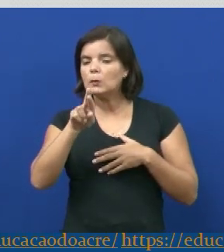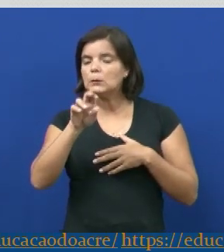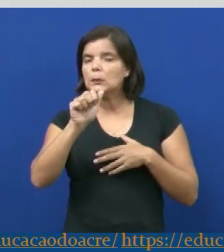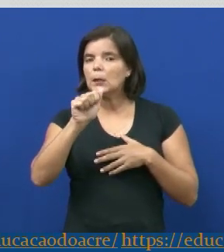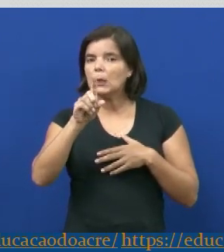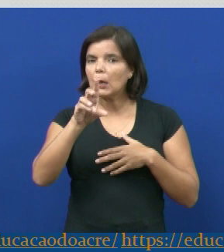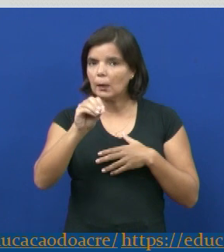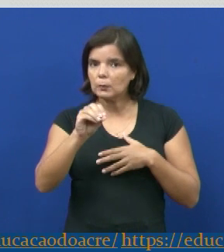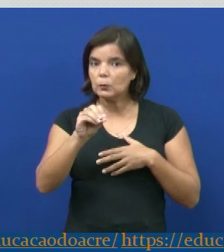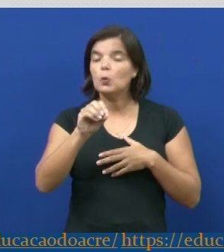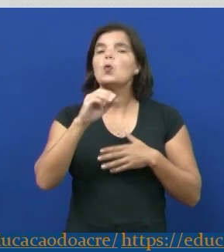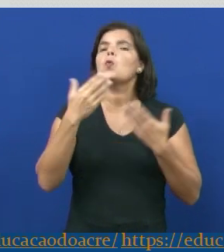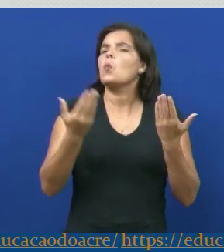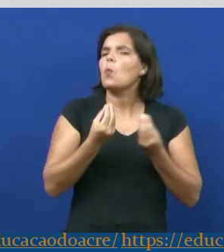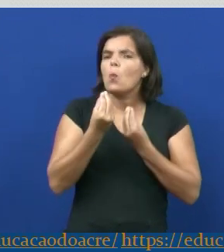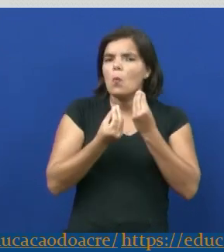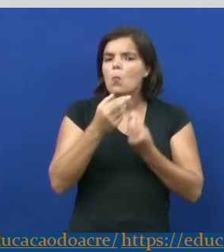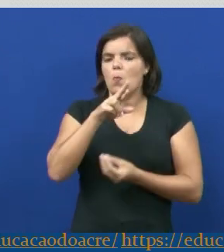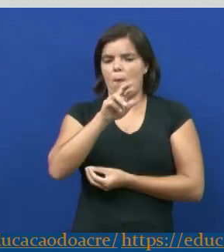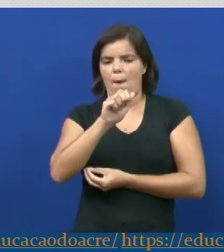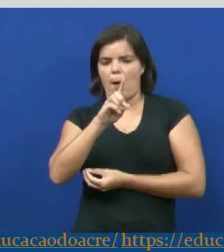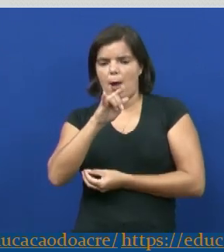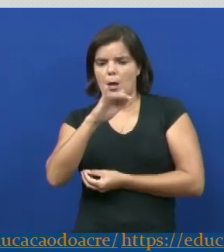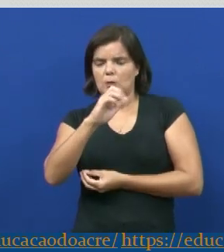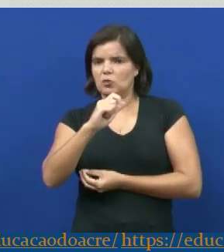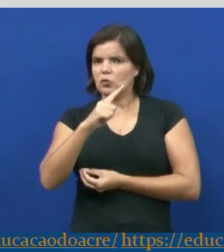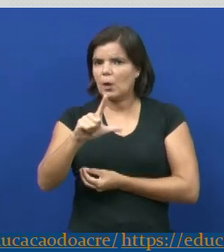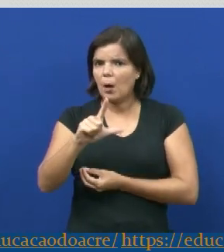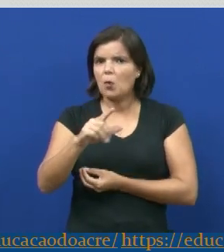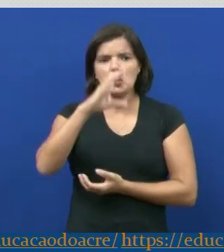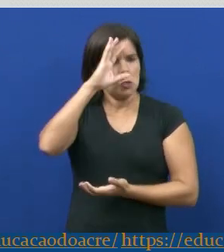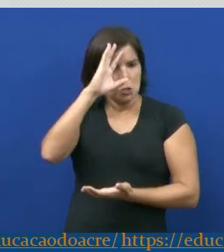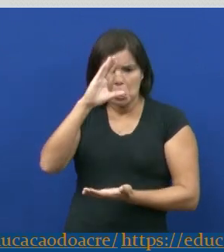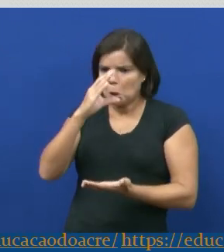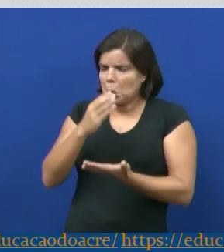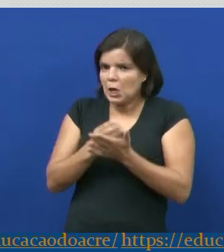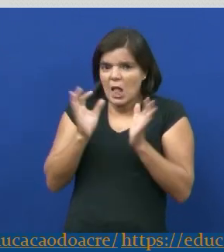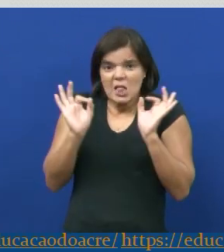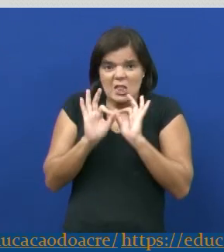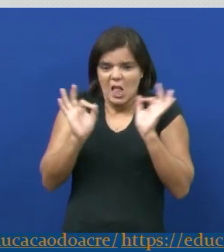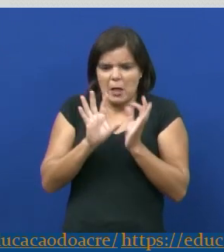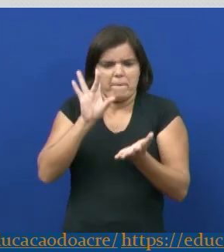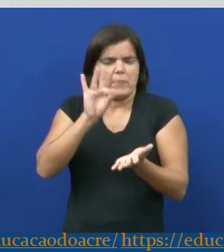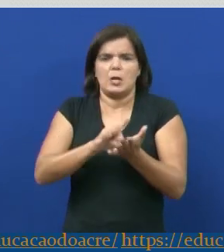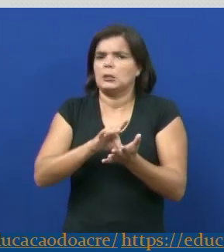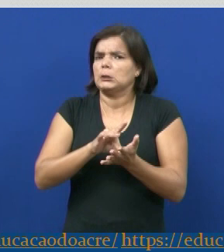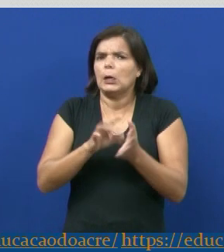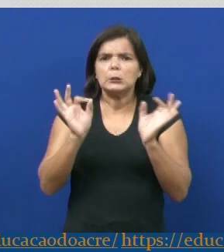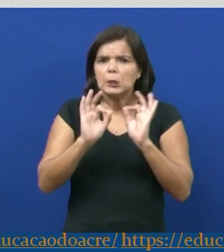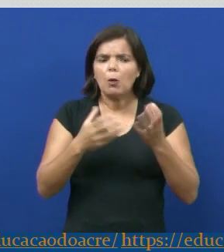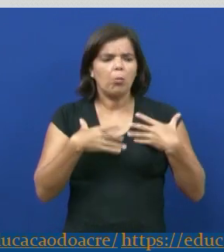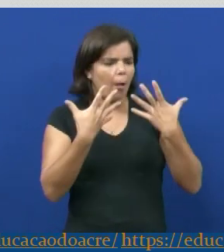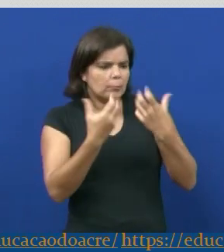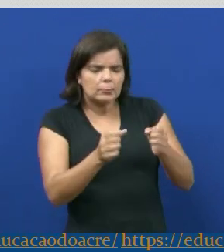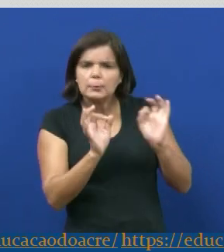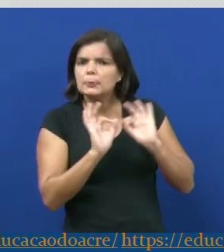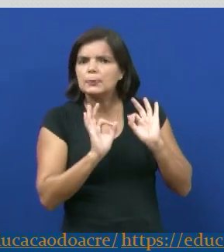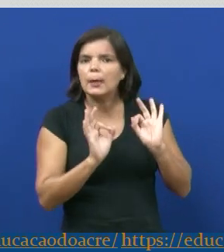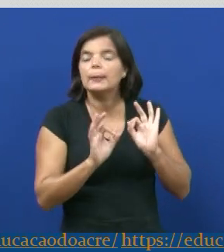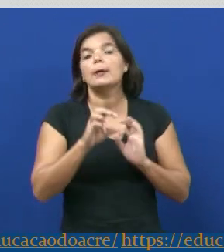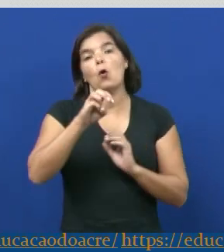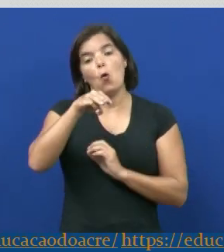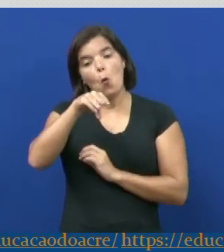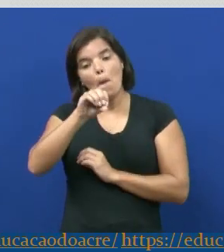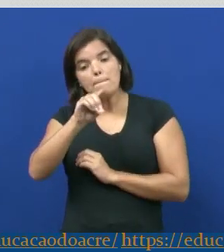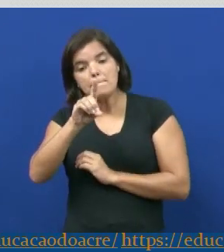É aquele que não acredita em verdade alguma. É bem radical mesmo. O